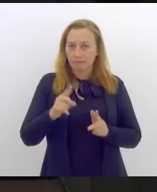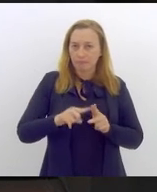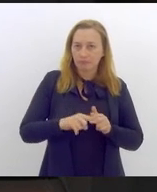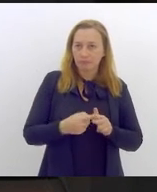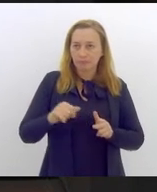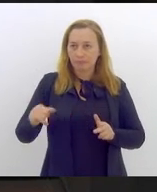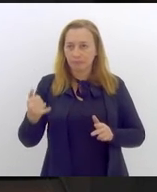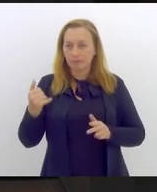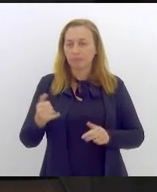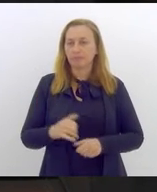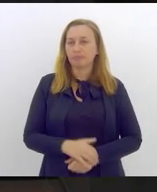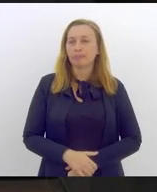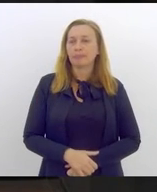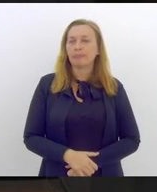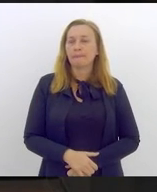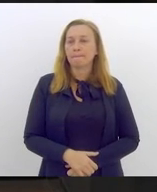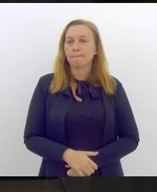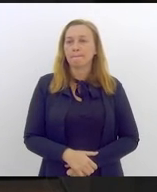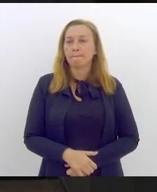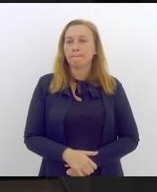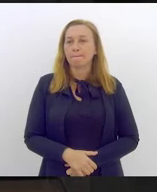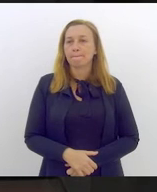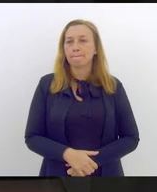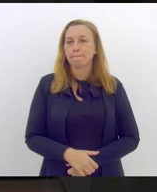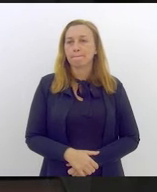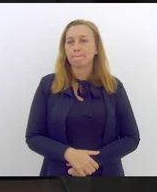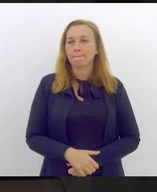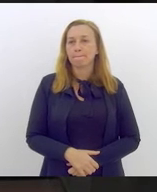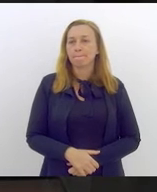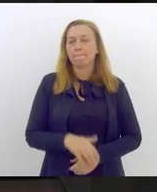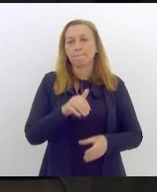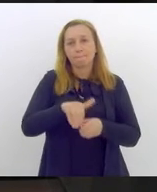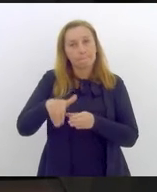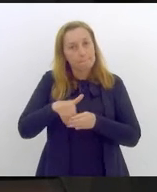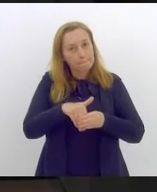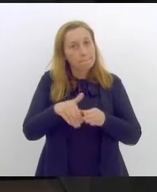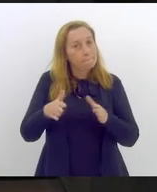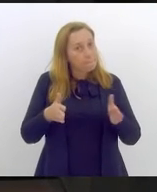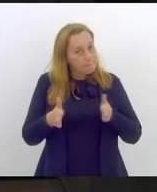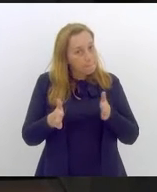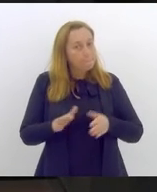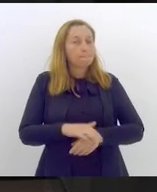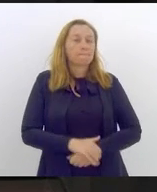inflação Este quadro de mestre das eleições